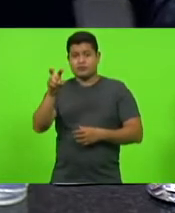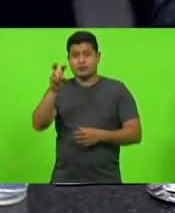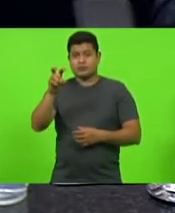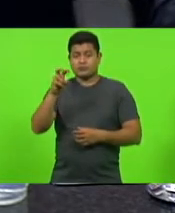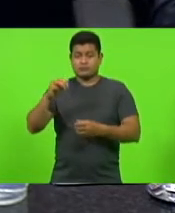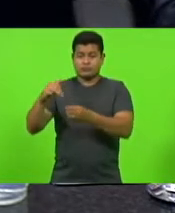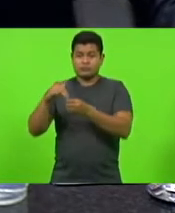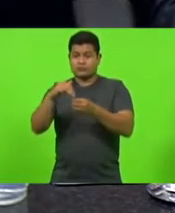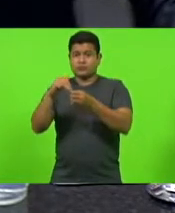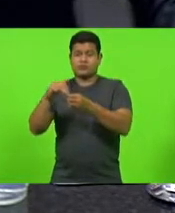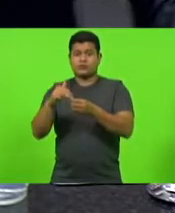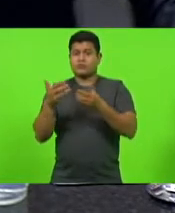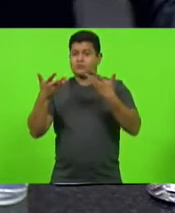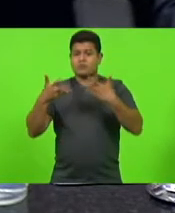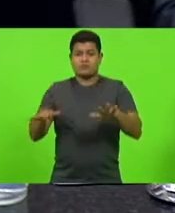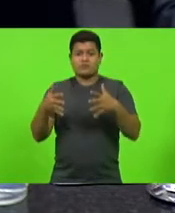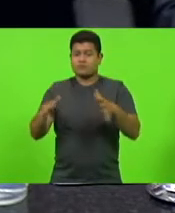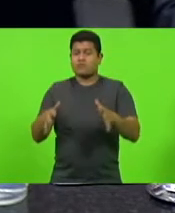região. Então,